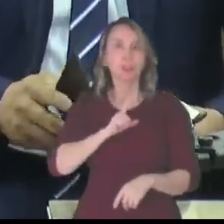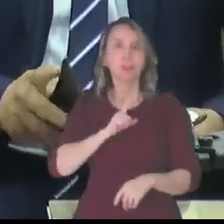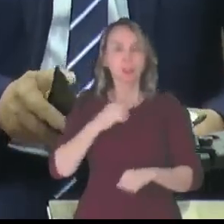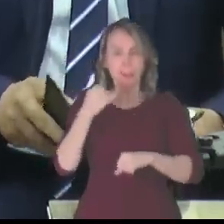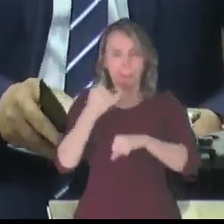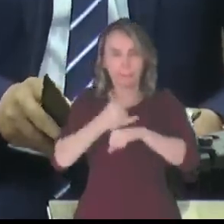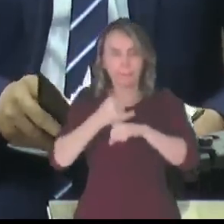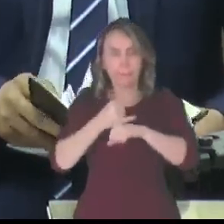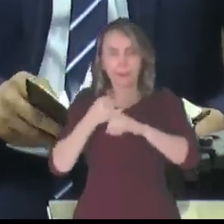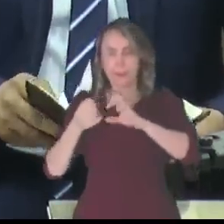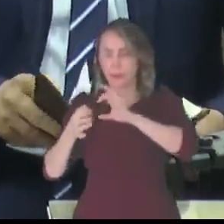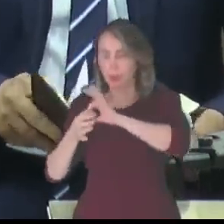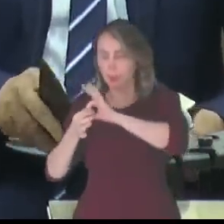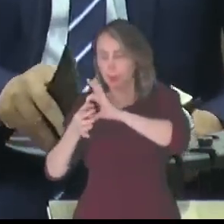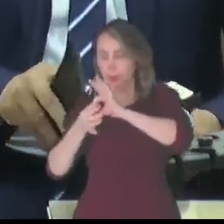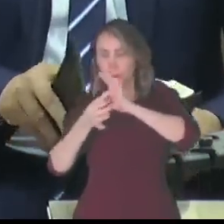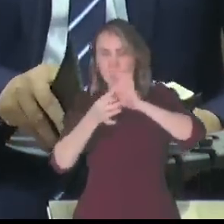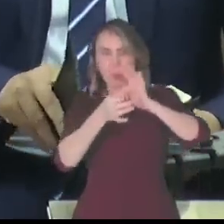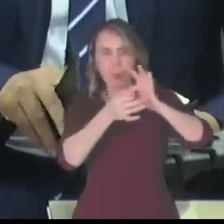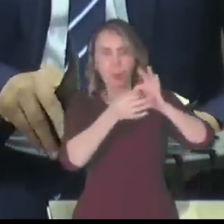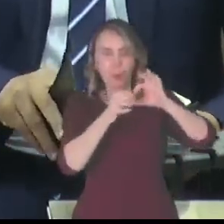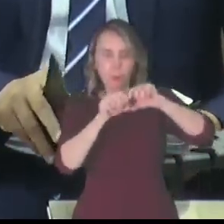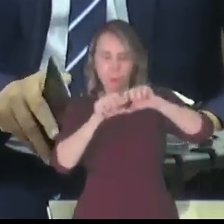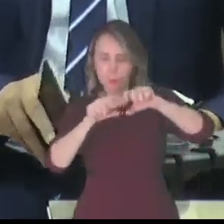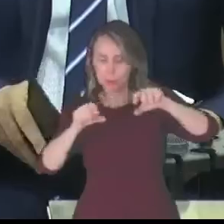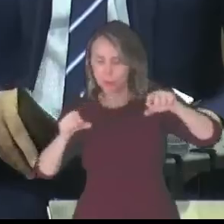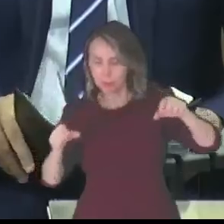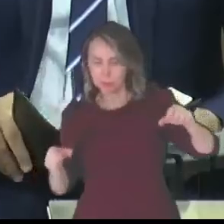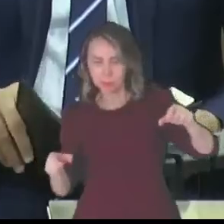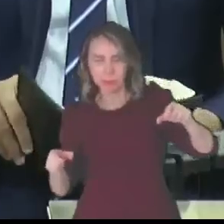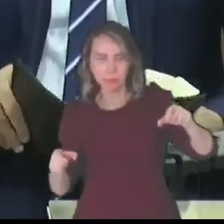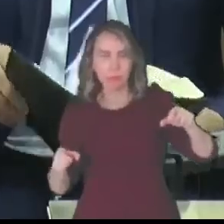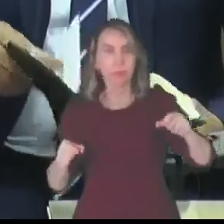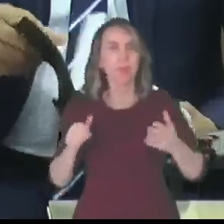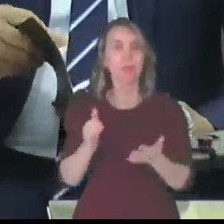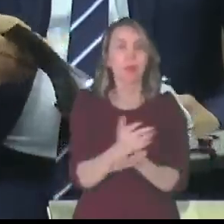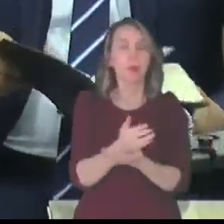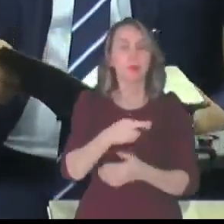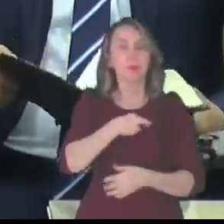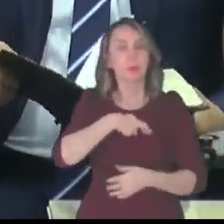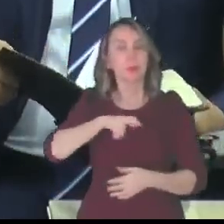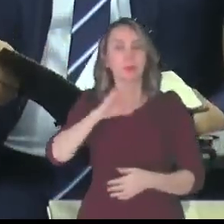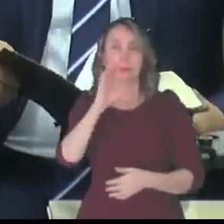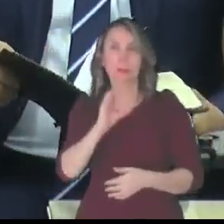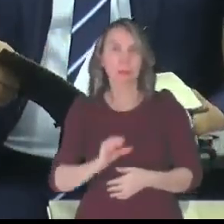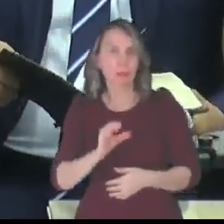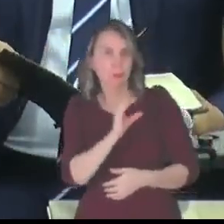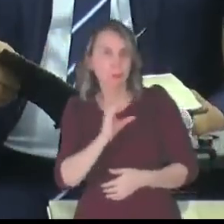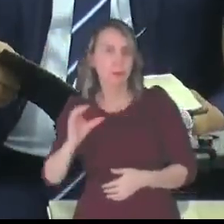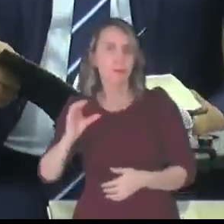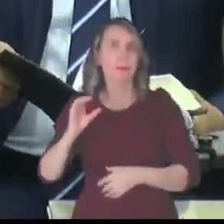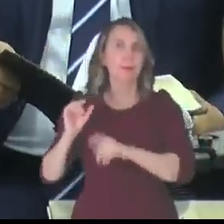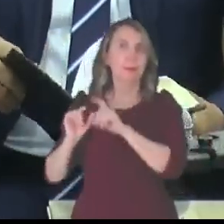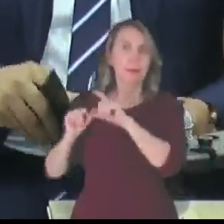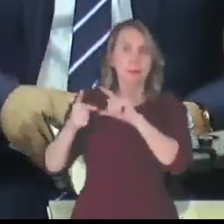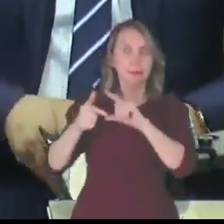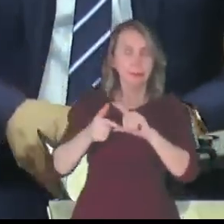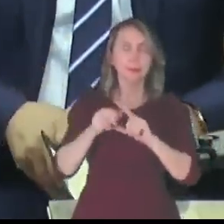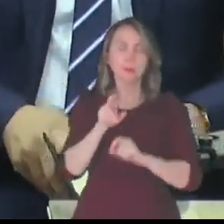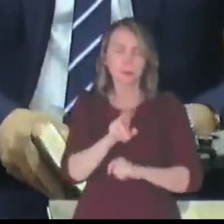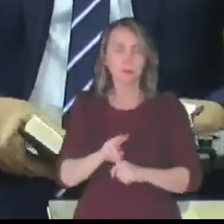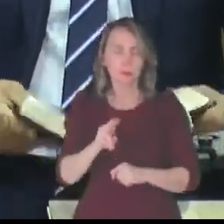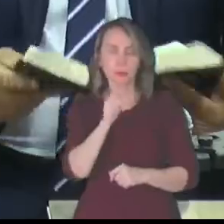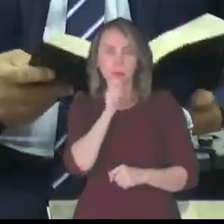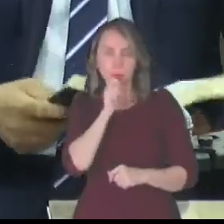ainda hoje usam algumas religiões cristãs como os católicos como os ortodoxos alguns anglicanos